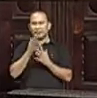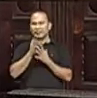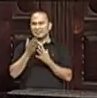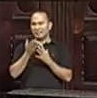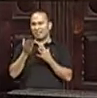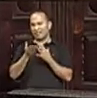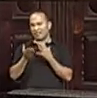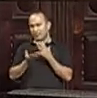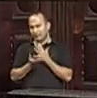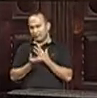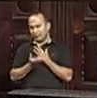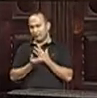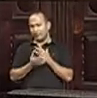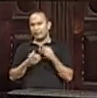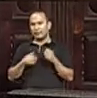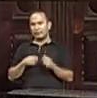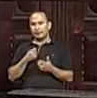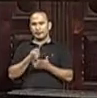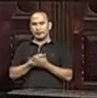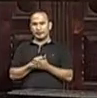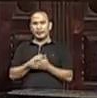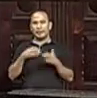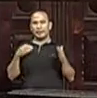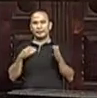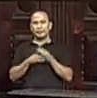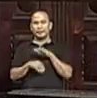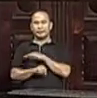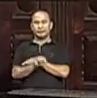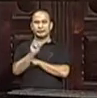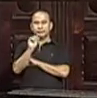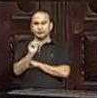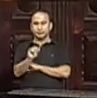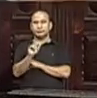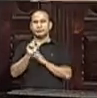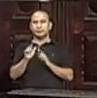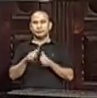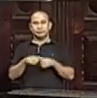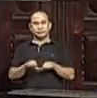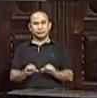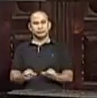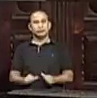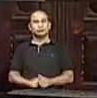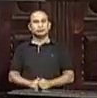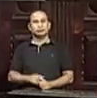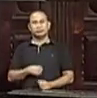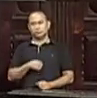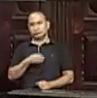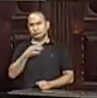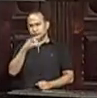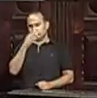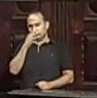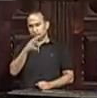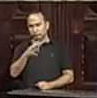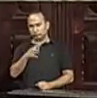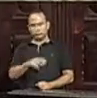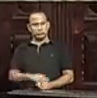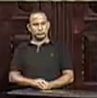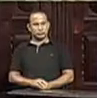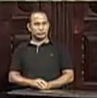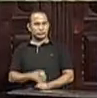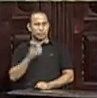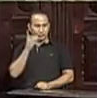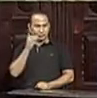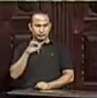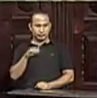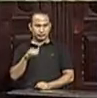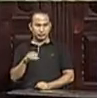parceladamente, paguem cotas até que a demanda esteja transitada e julgada. Deputada Lucinha. Deputado Luiz Paulo, meu